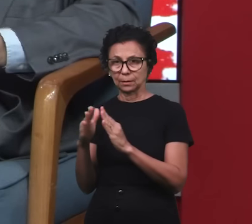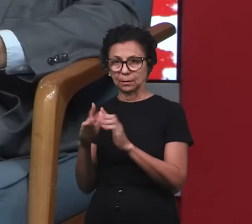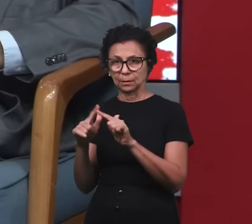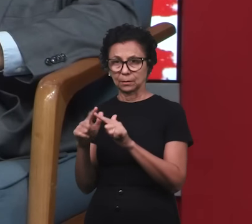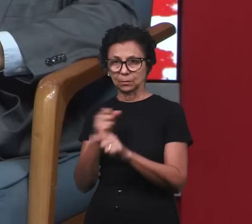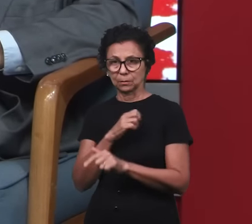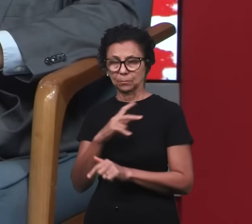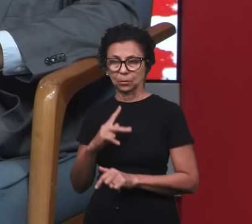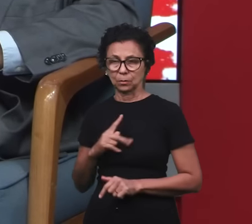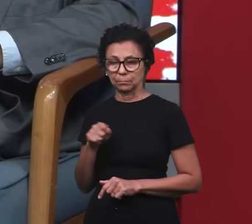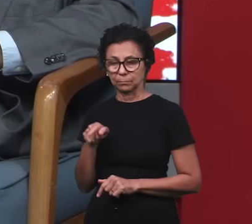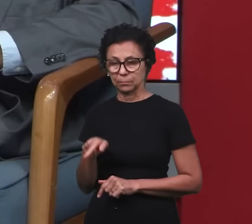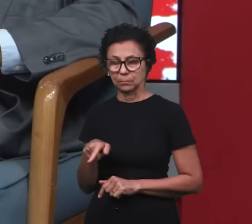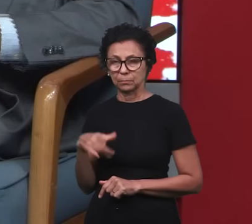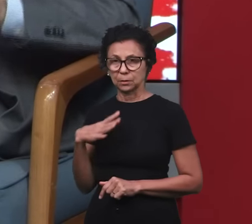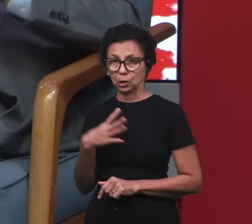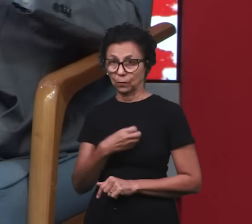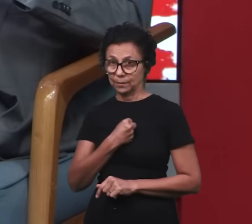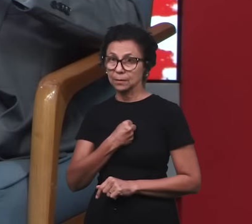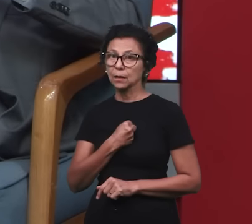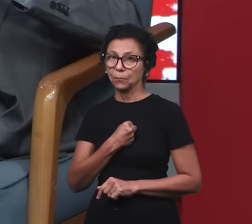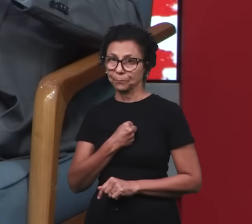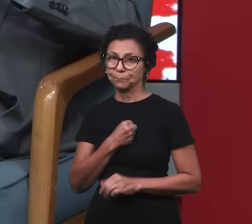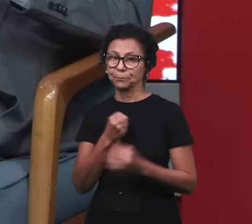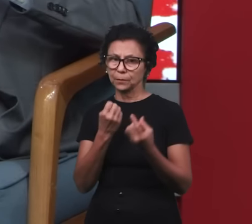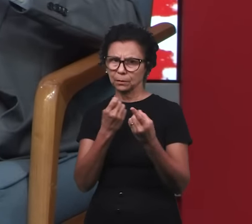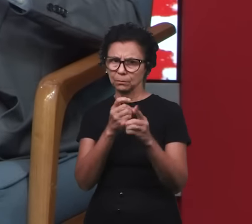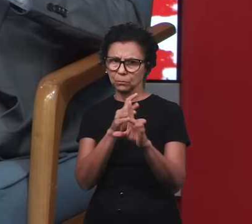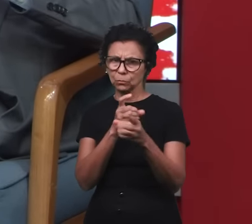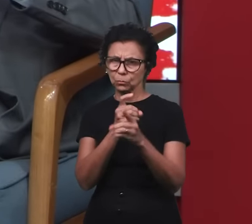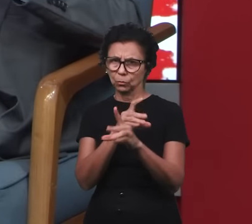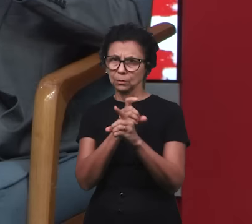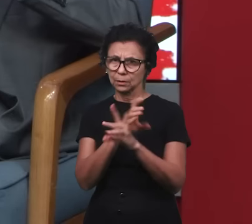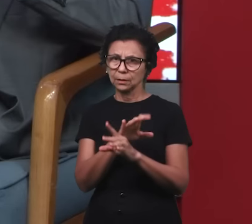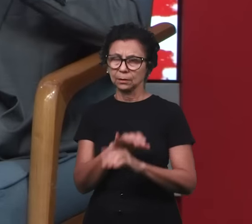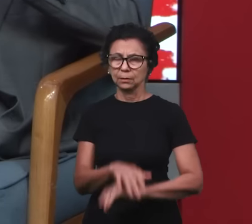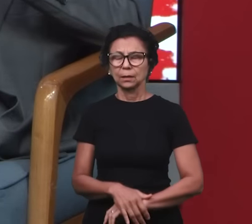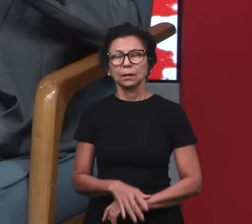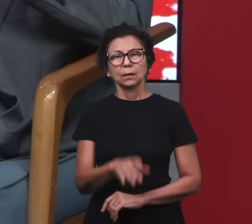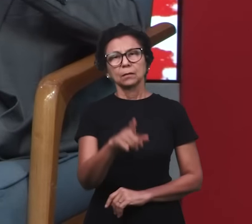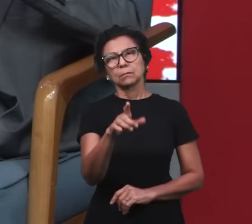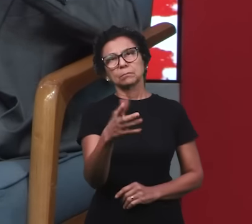está ali. É claro que você vai ter